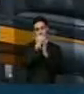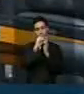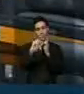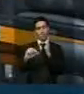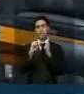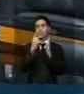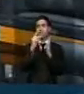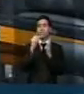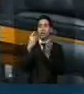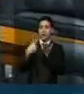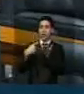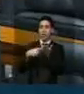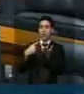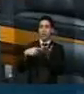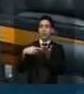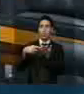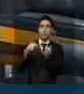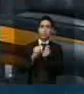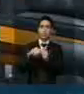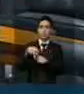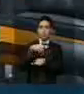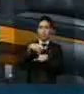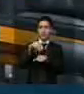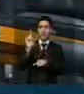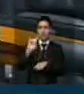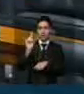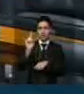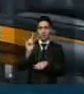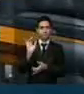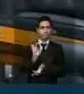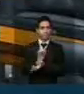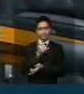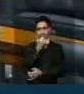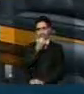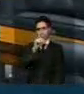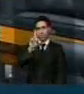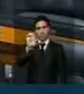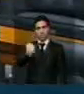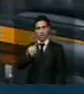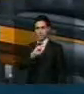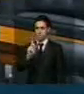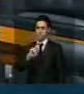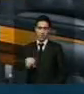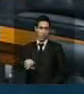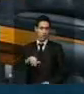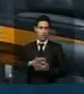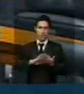dos acordos internacionais com a Bolívia, Democratas também não se vê na condição